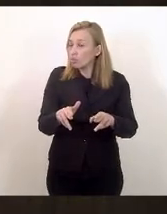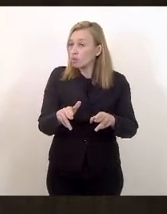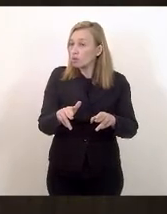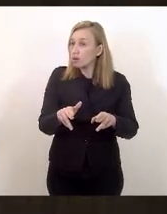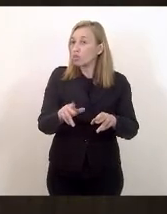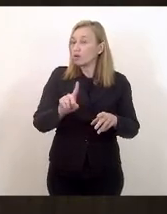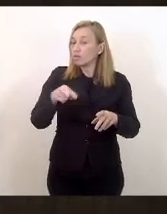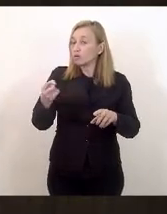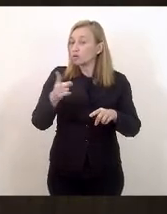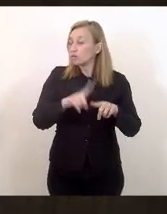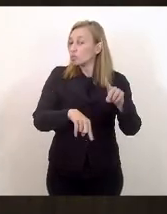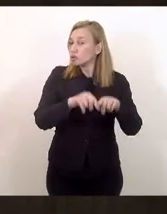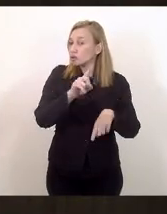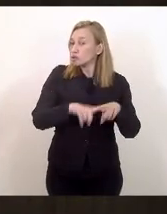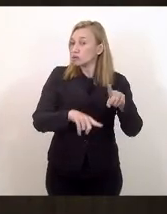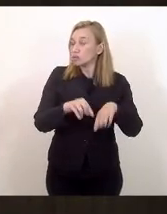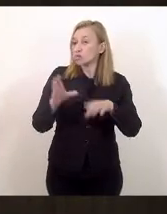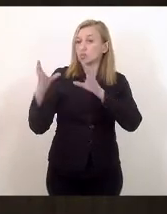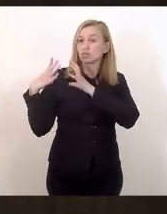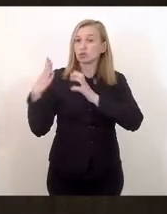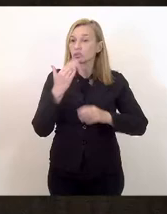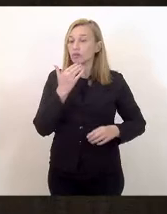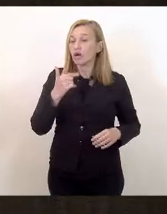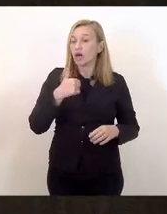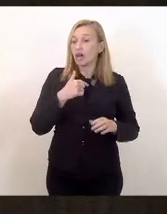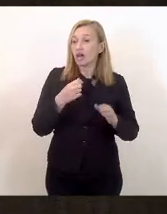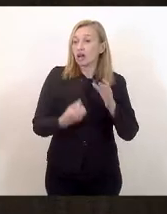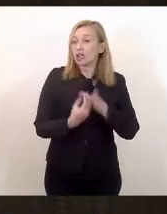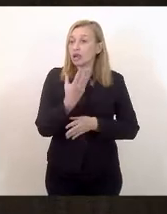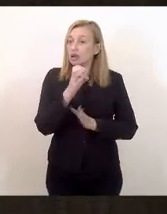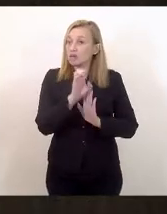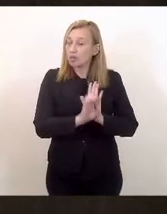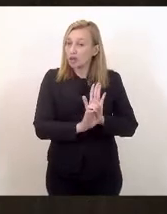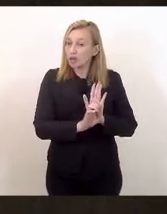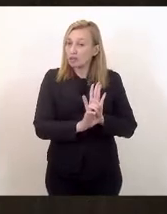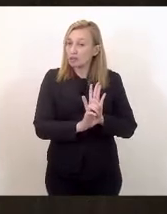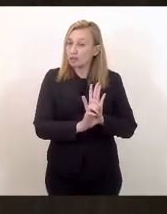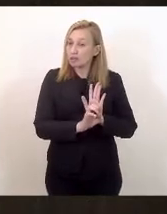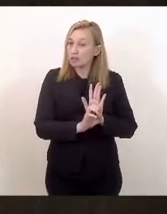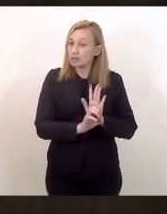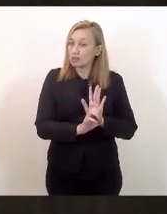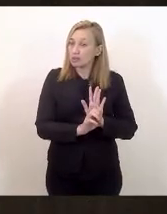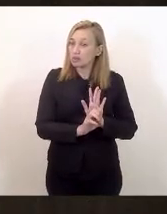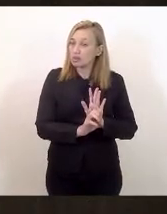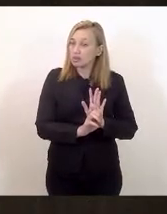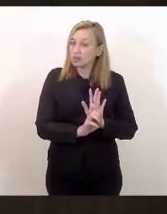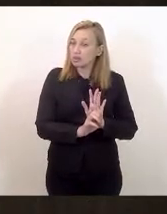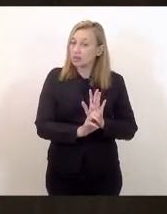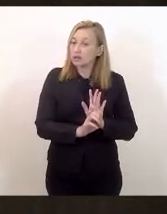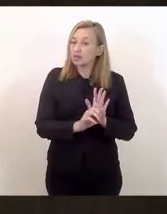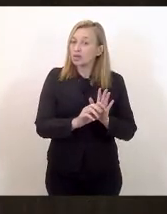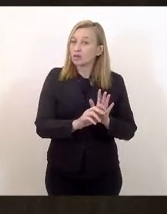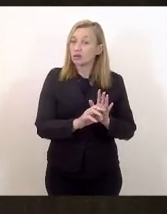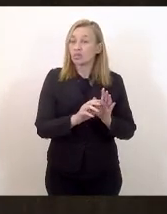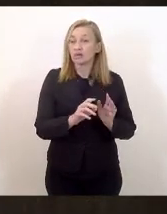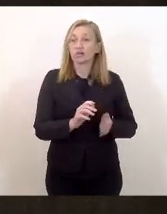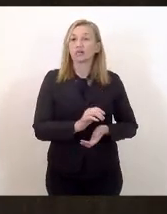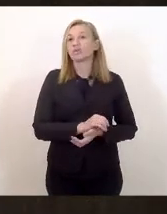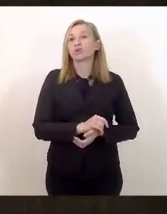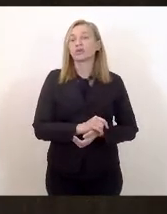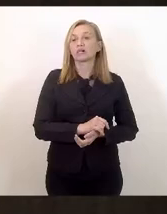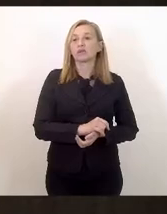básica. Entretanto, as emendas que eu fiz, que eram emendas que diziam respeito, por um lado,